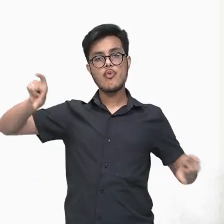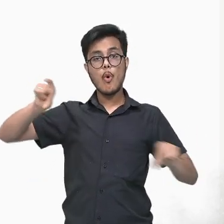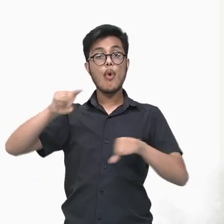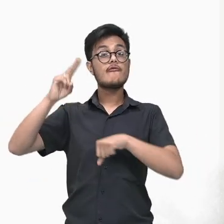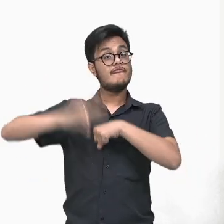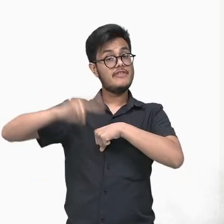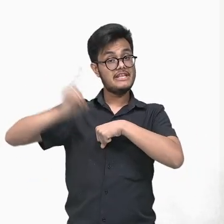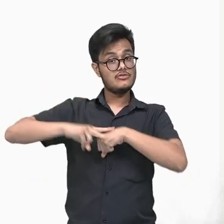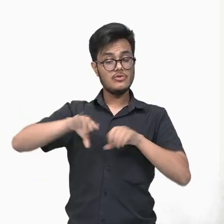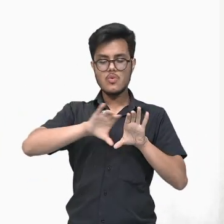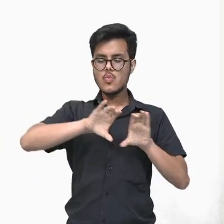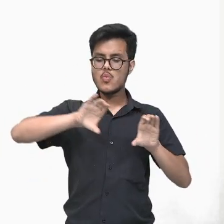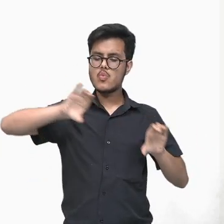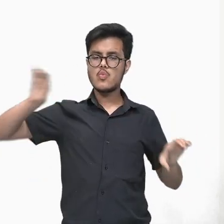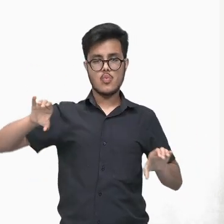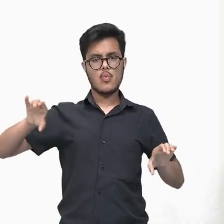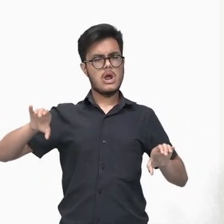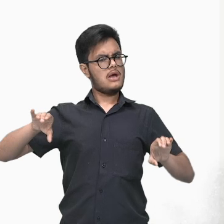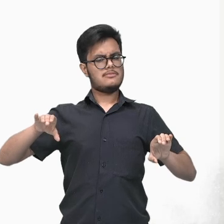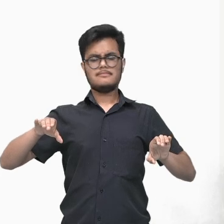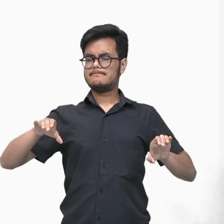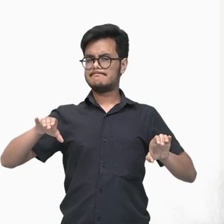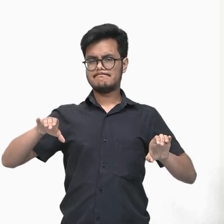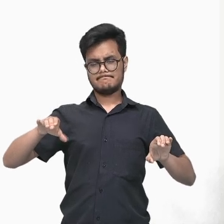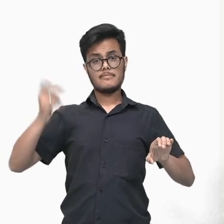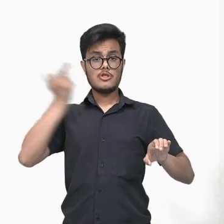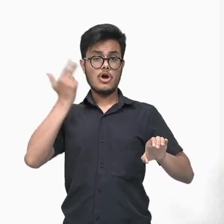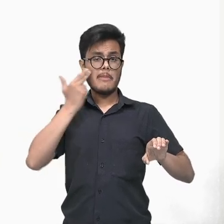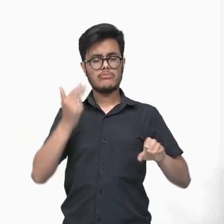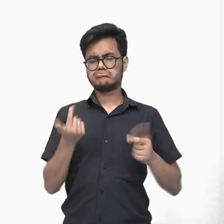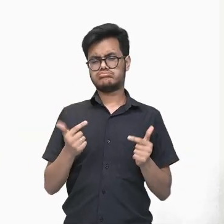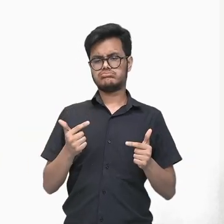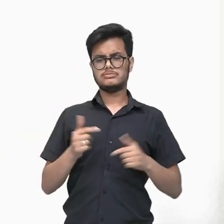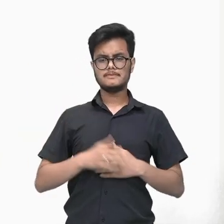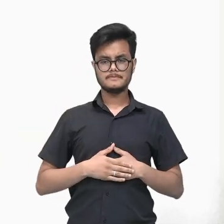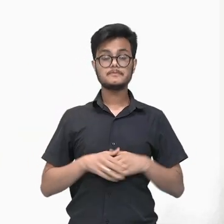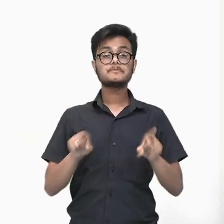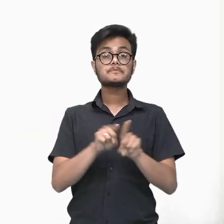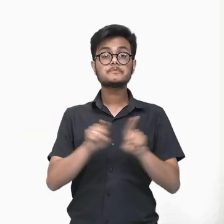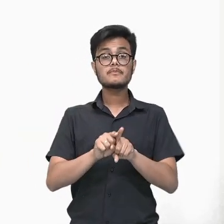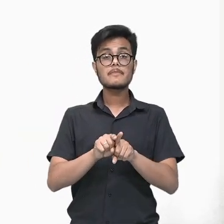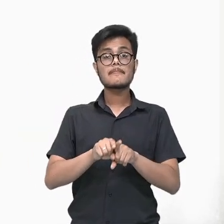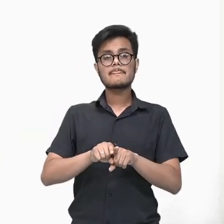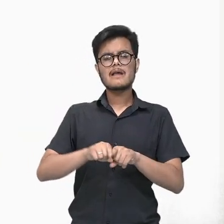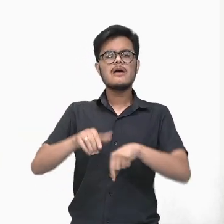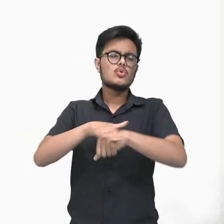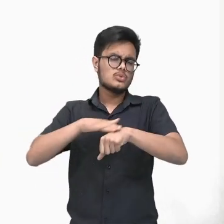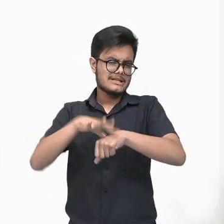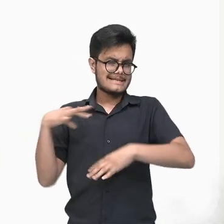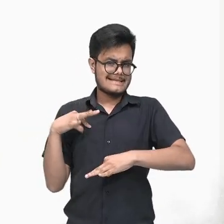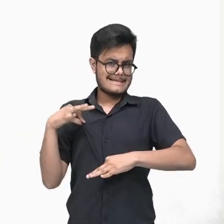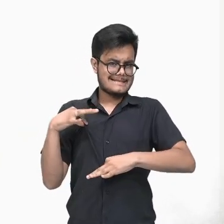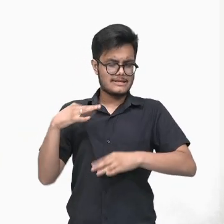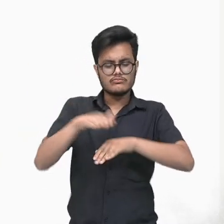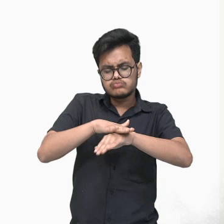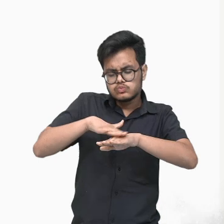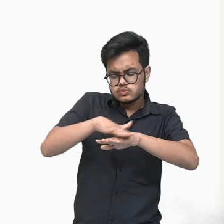que ele é neutro, e a seda neutra. Isso é